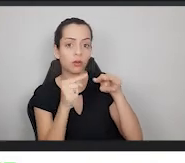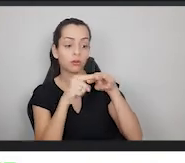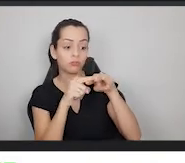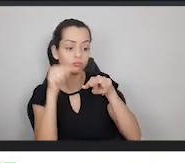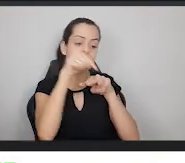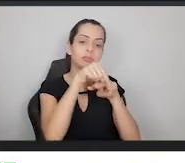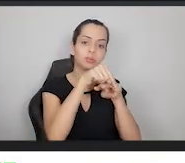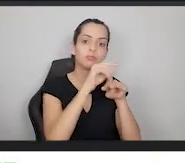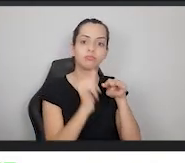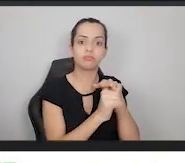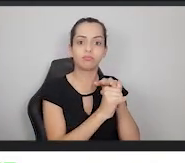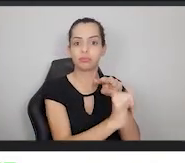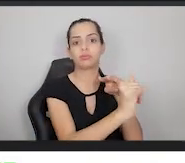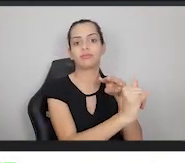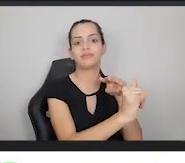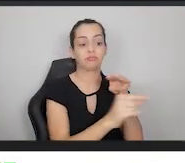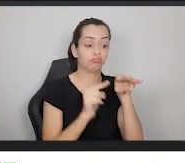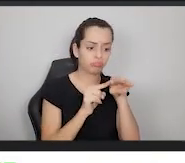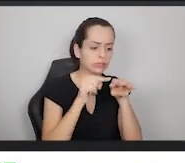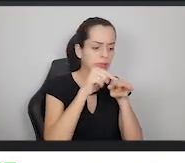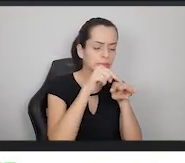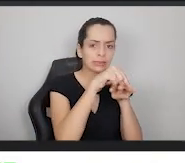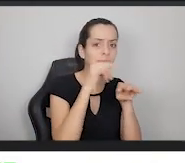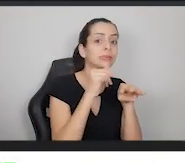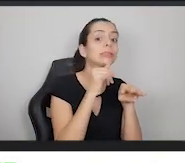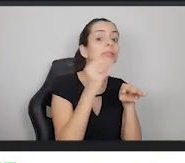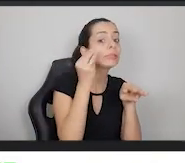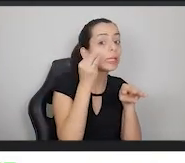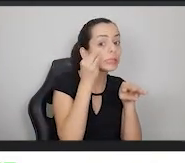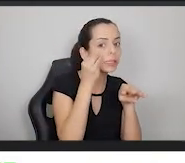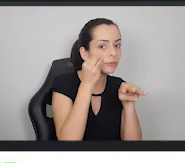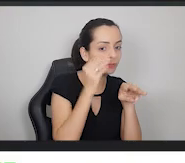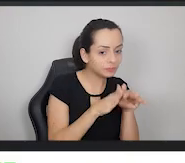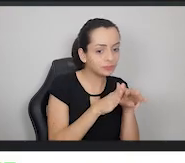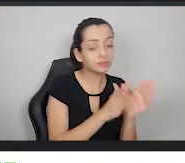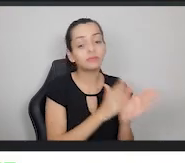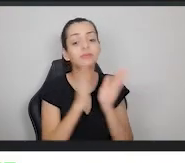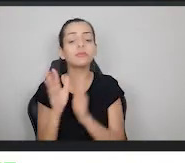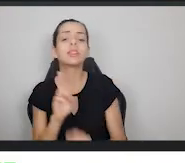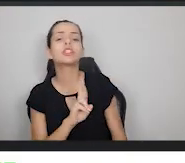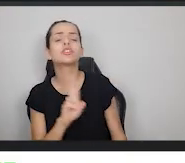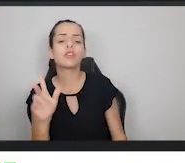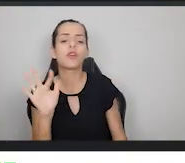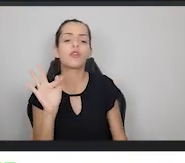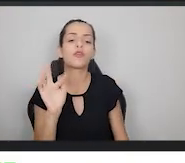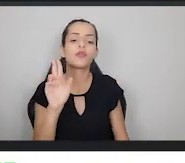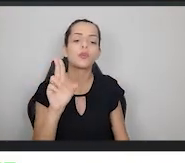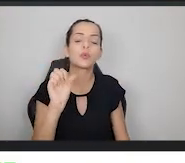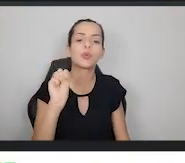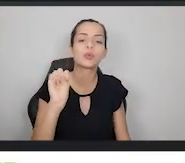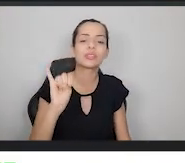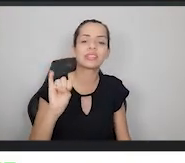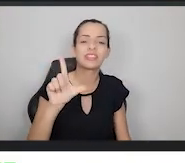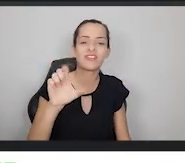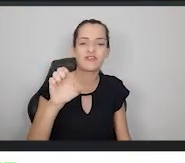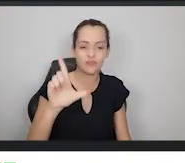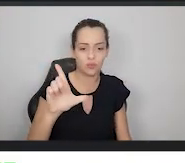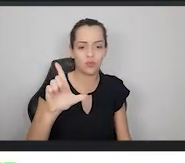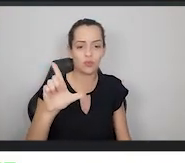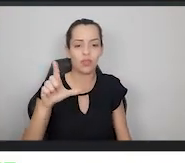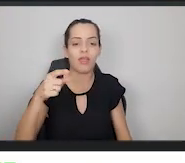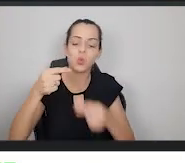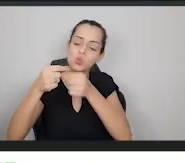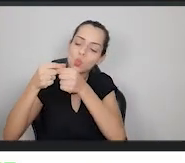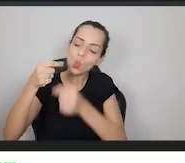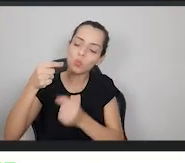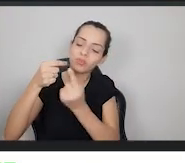então ele tenta uma segunda vez rearmar, tenta uma terceira vez rearmar, se o curto persistir, ele tira. Em contrapartida, a